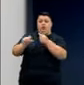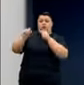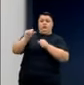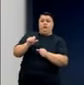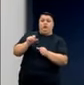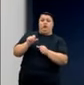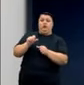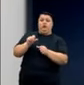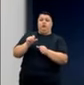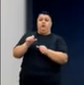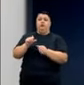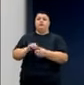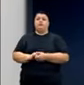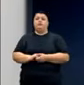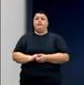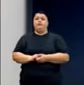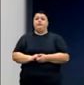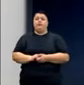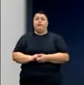deuterostômio.